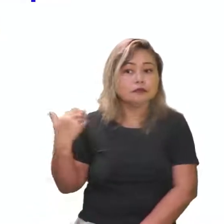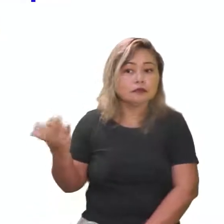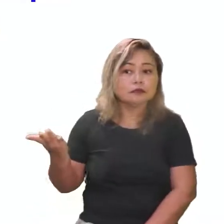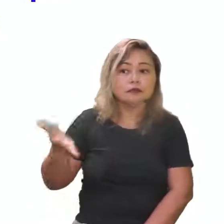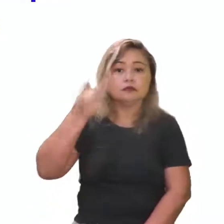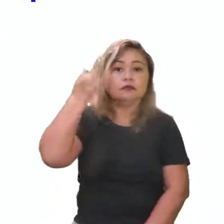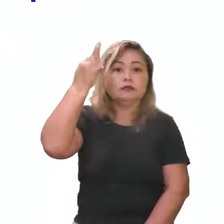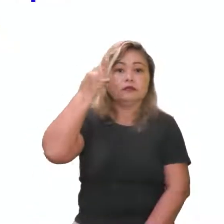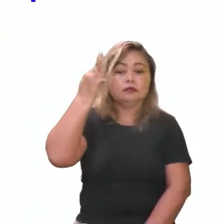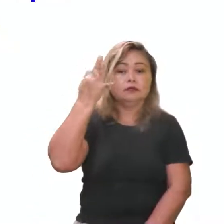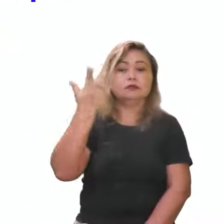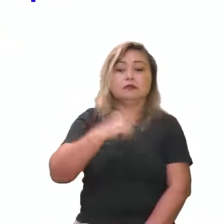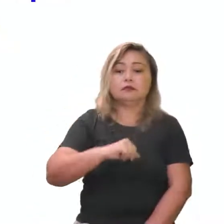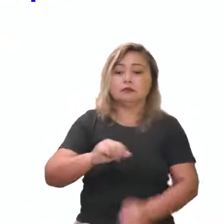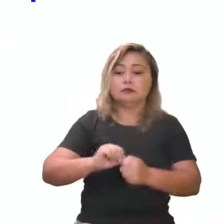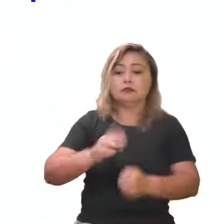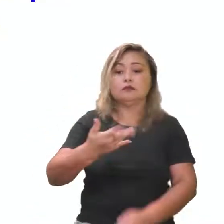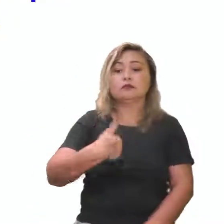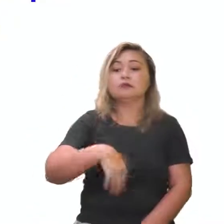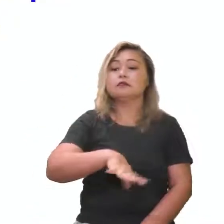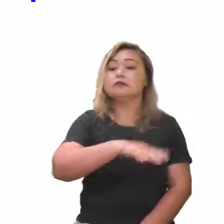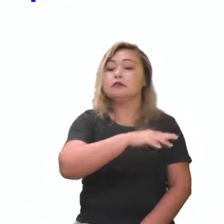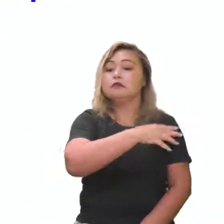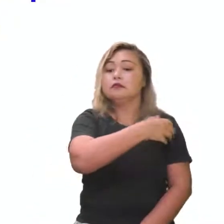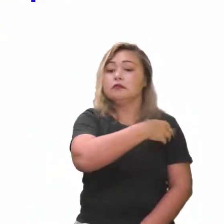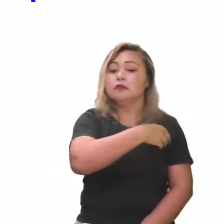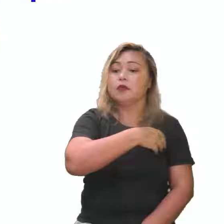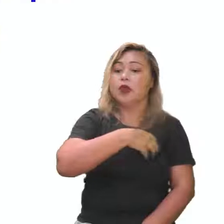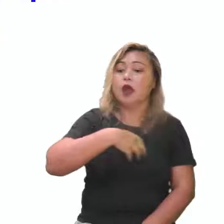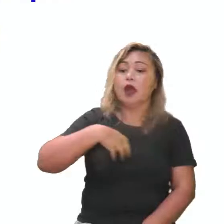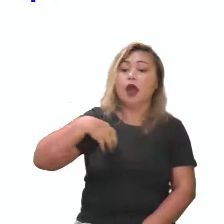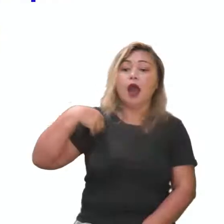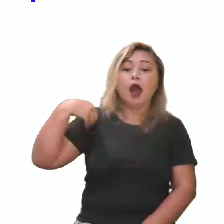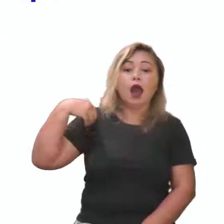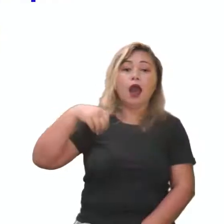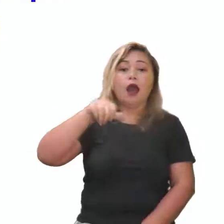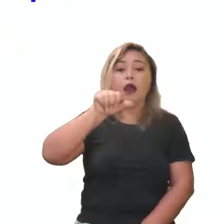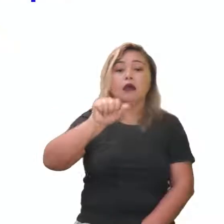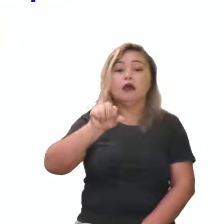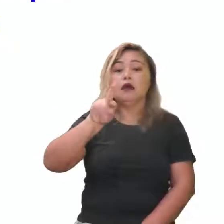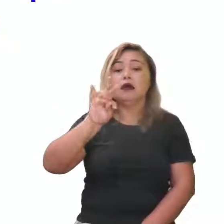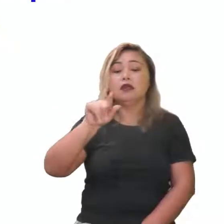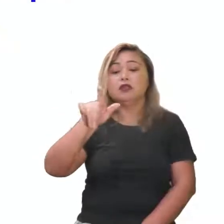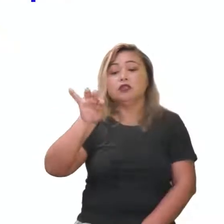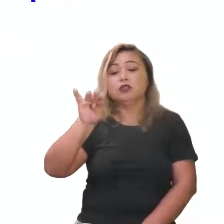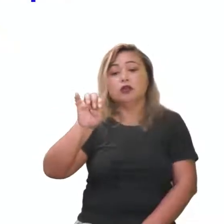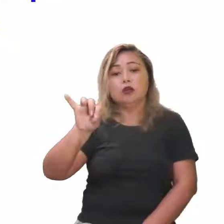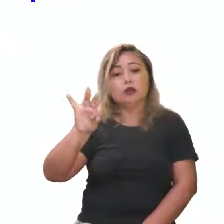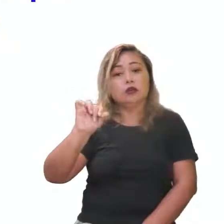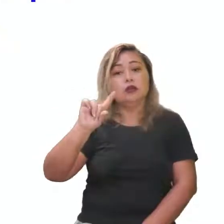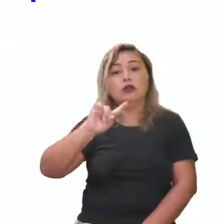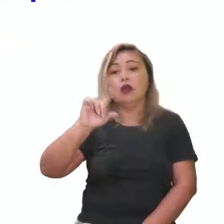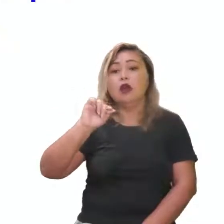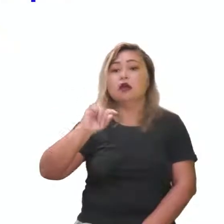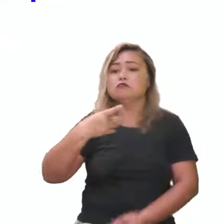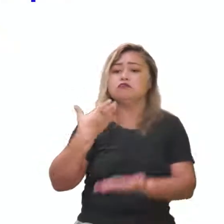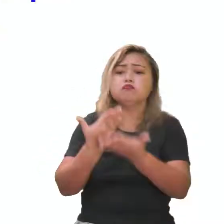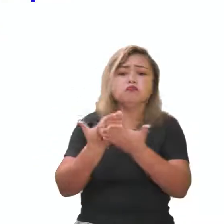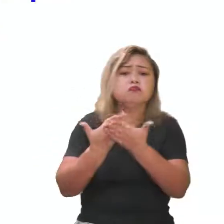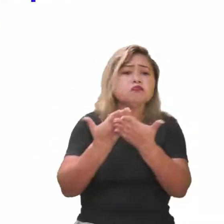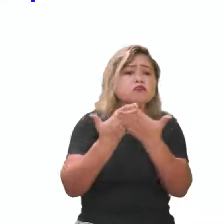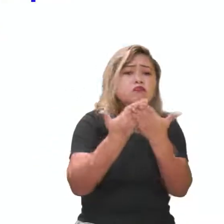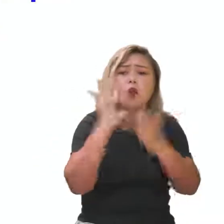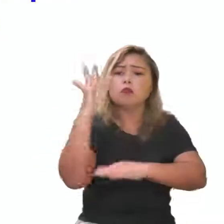O filósofo grego Aristóteles, grande estudioso da natureza, não admitia a ocorrência